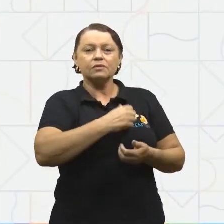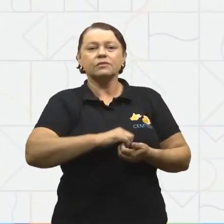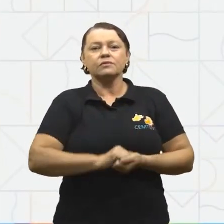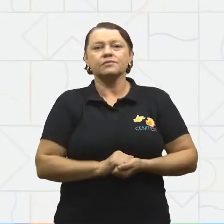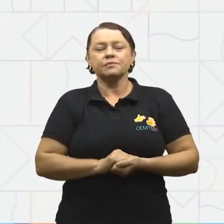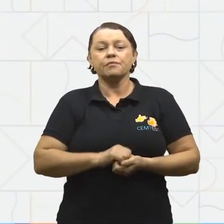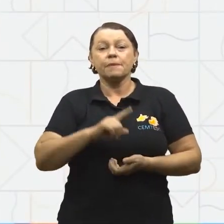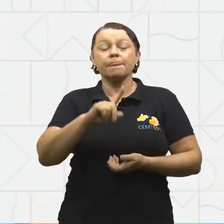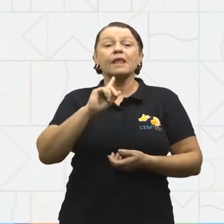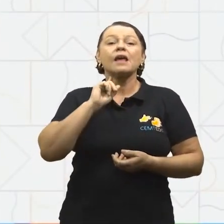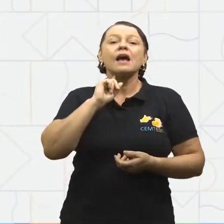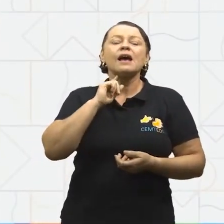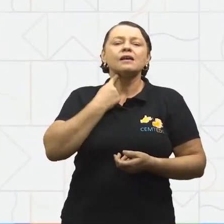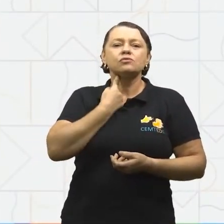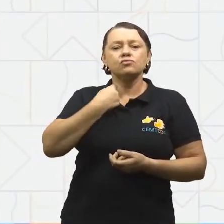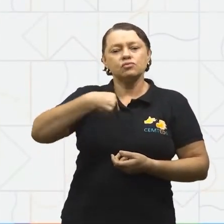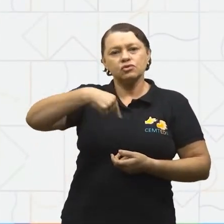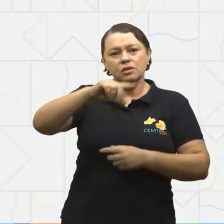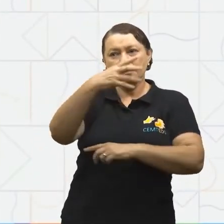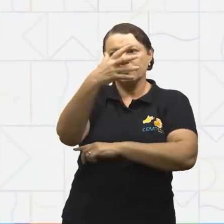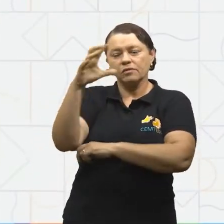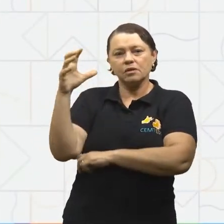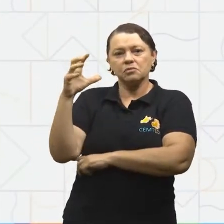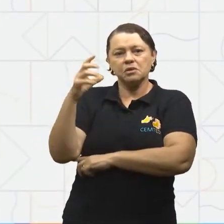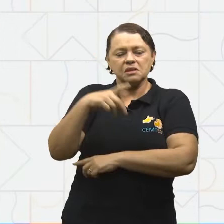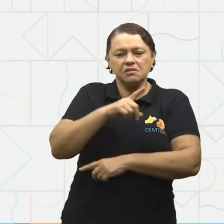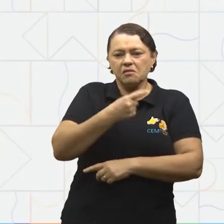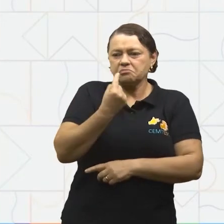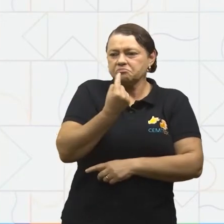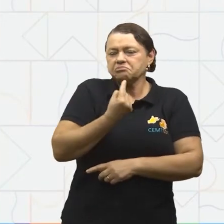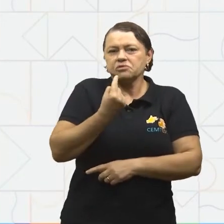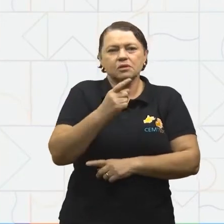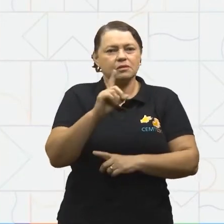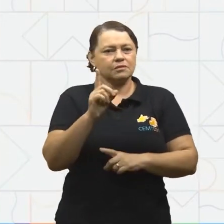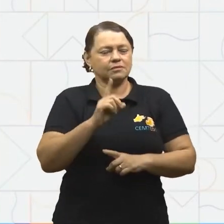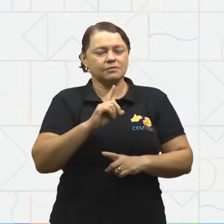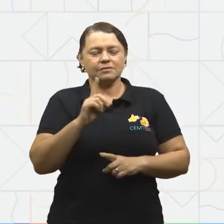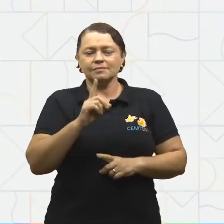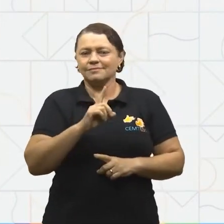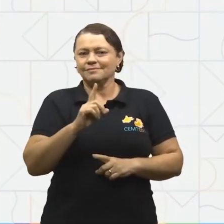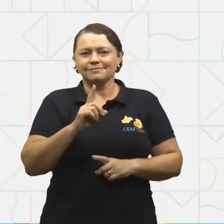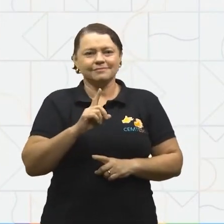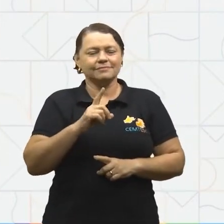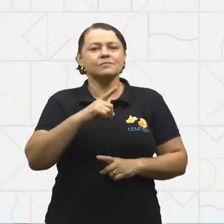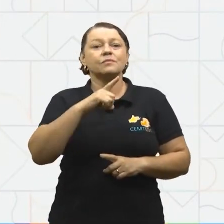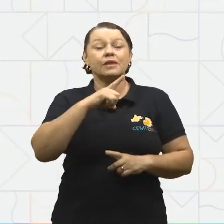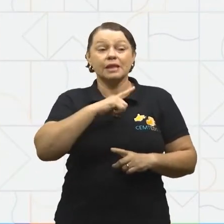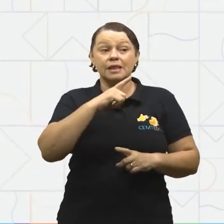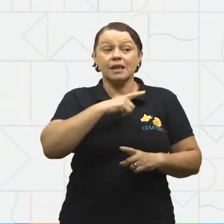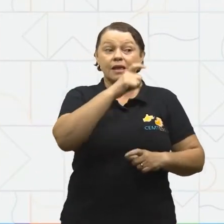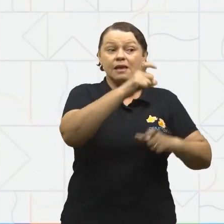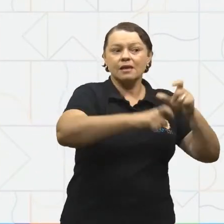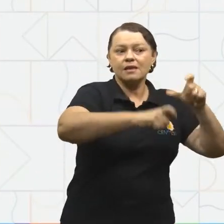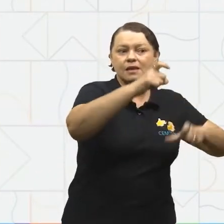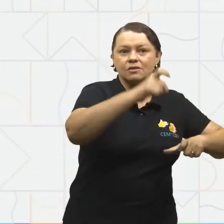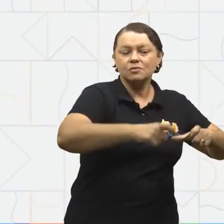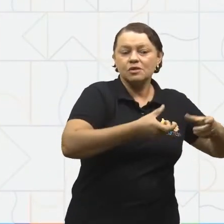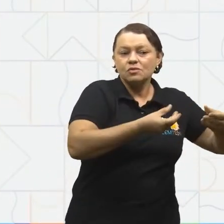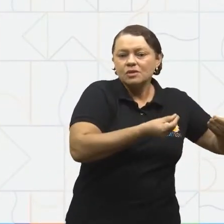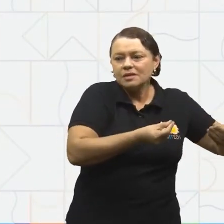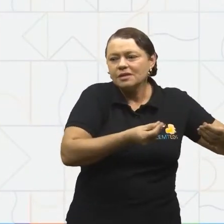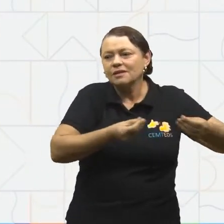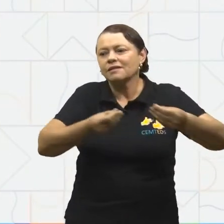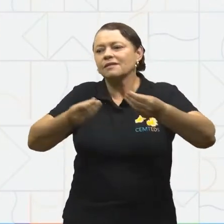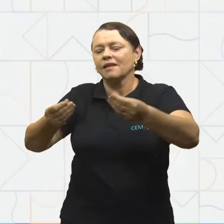para a natureza não chegam lá sozinhos, como vimos na imagem. Existem os agentes poluidores,